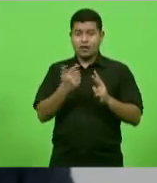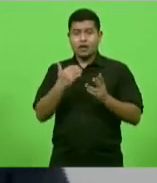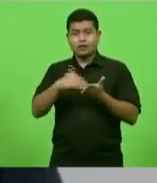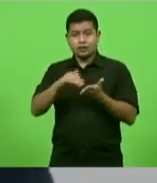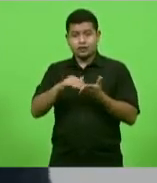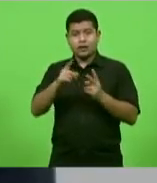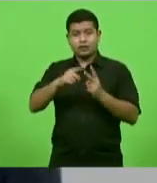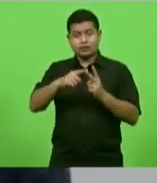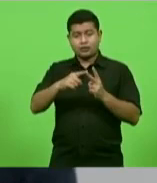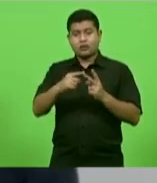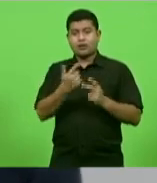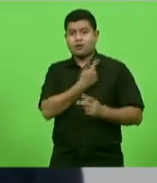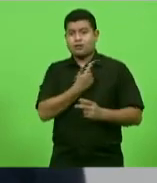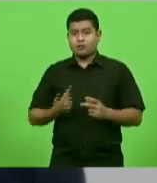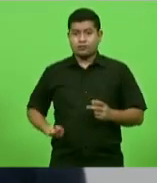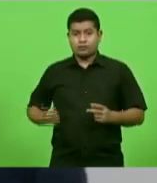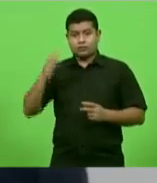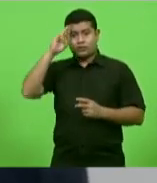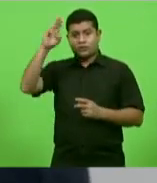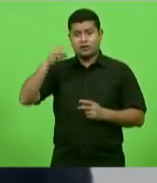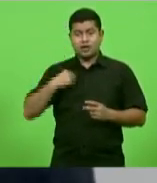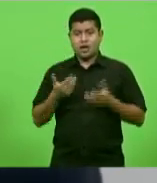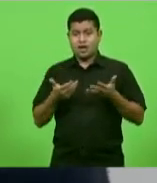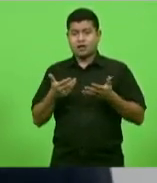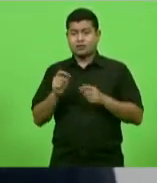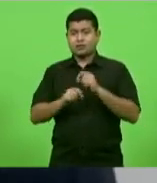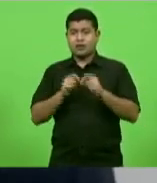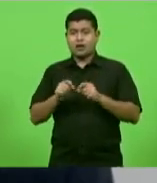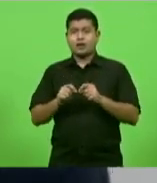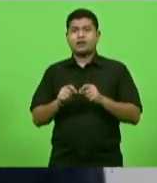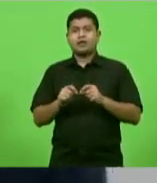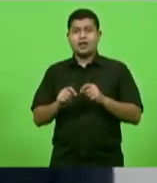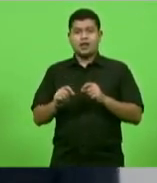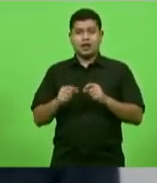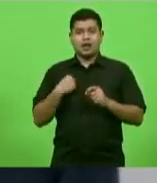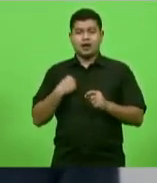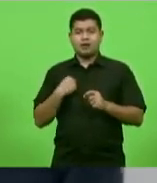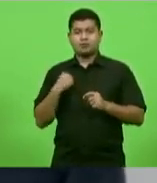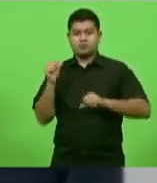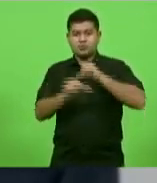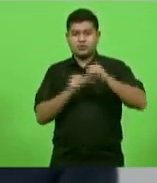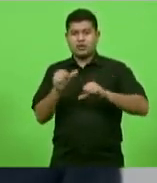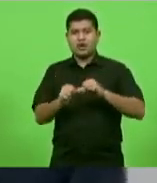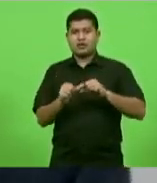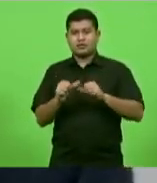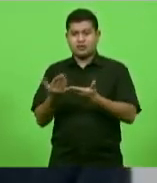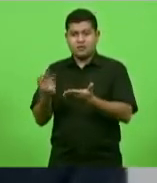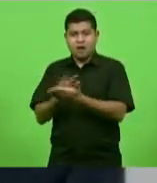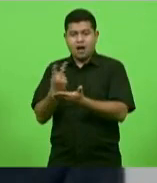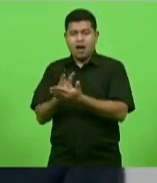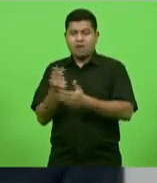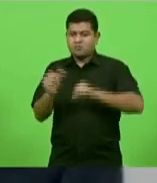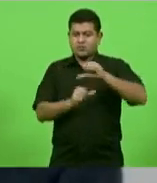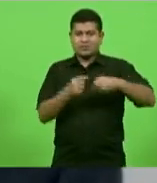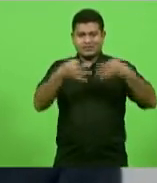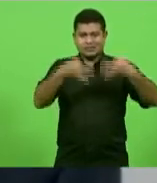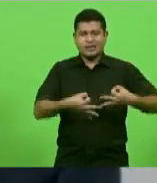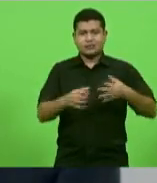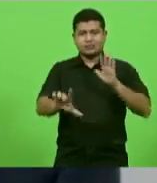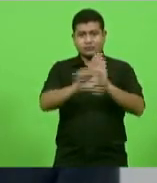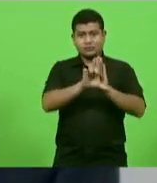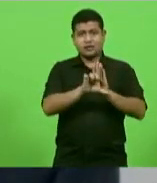governador, de legitimar o ilegitimável. Sexta evidência.